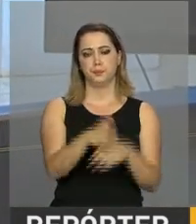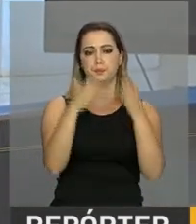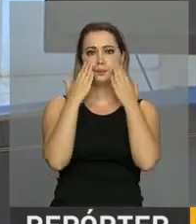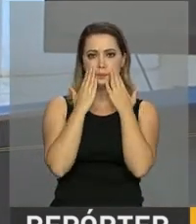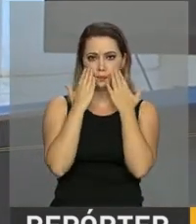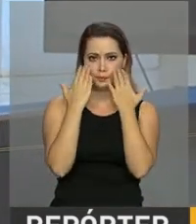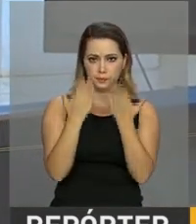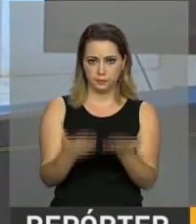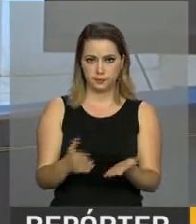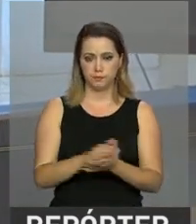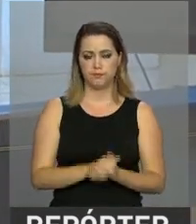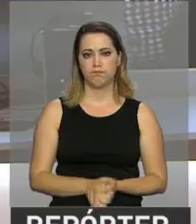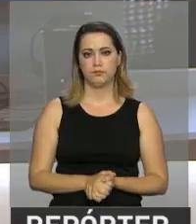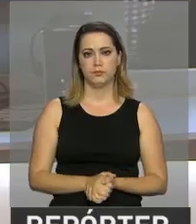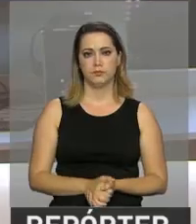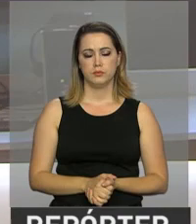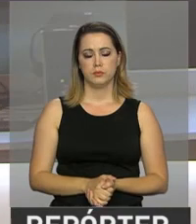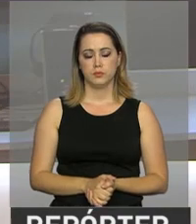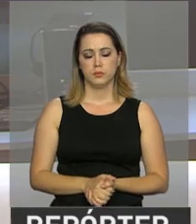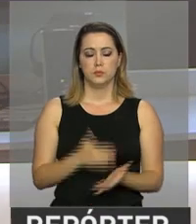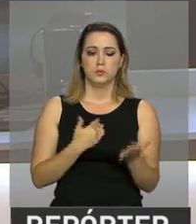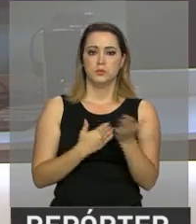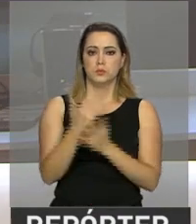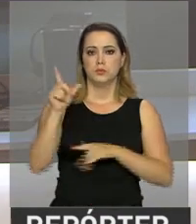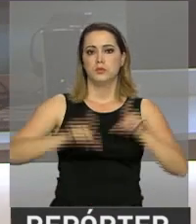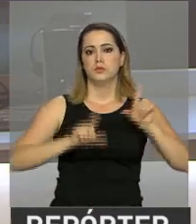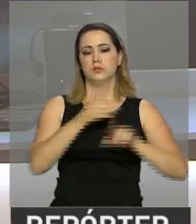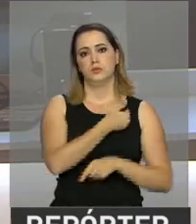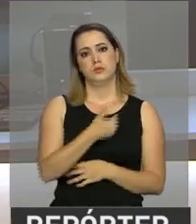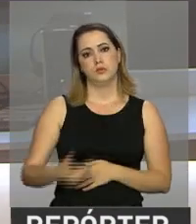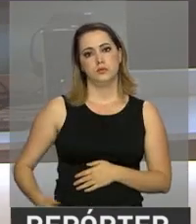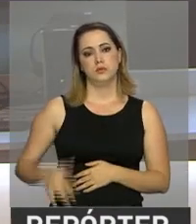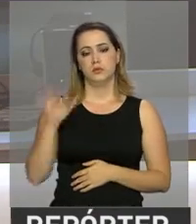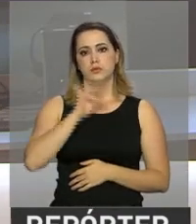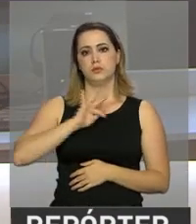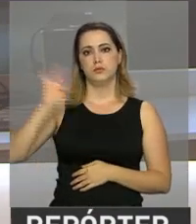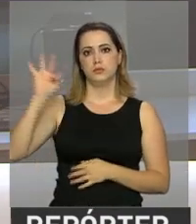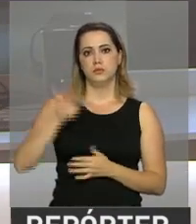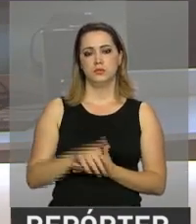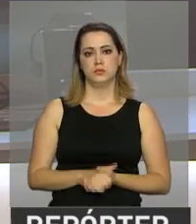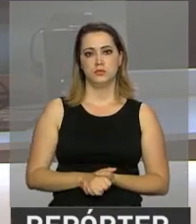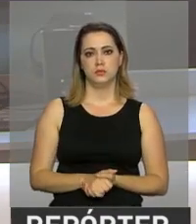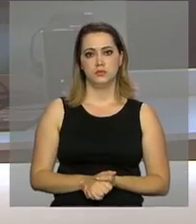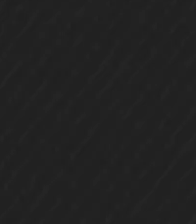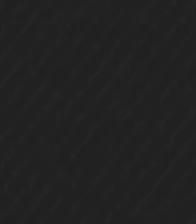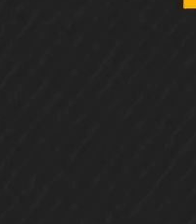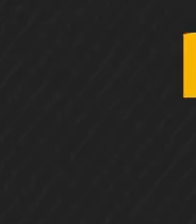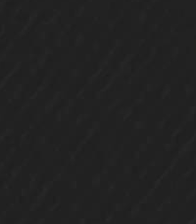5 da tarde na nossa próxima edição. Continue com a gente aqui na NBR, a TV do Governo Federal.